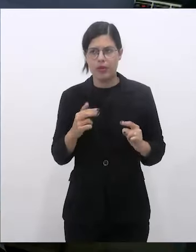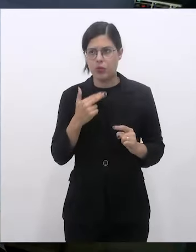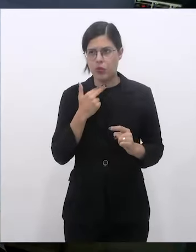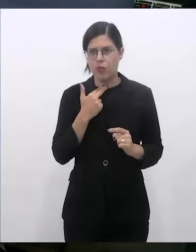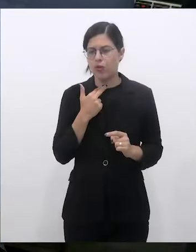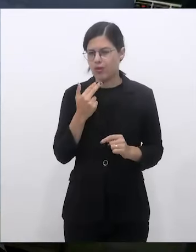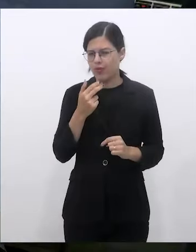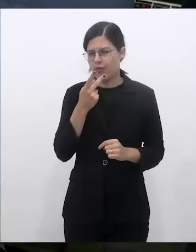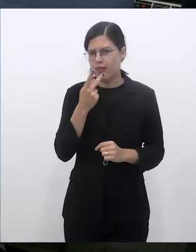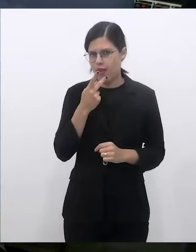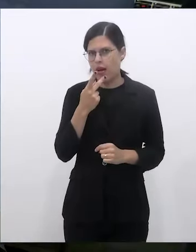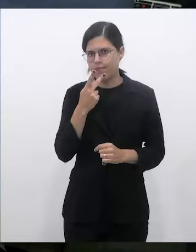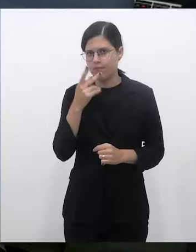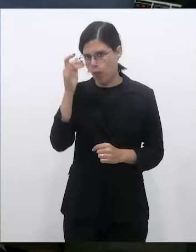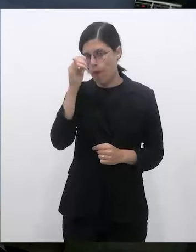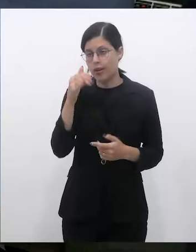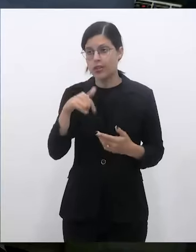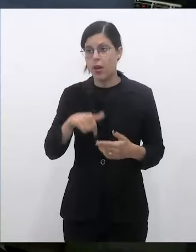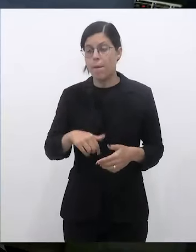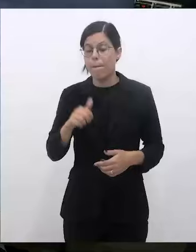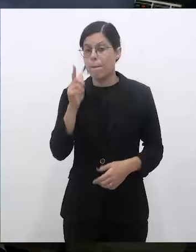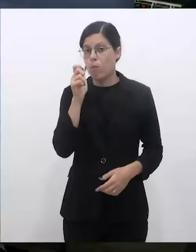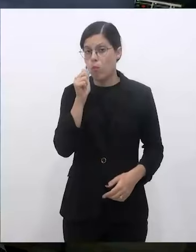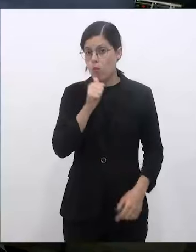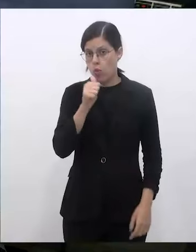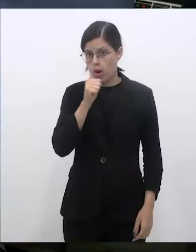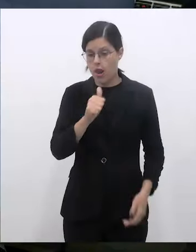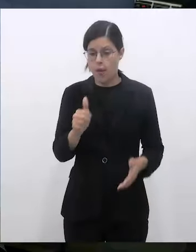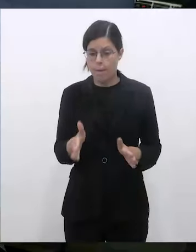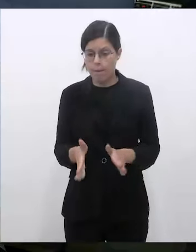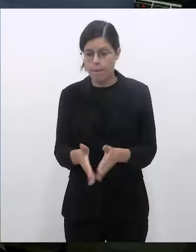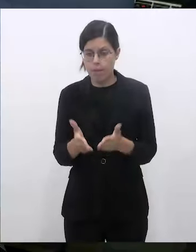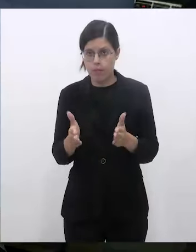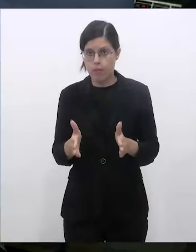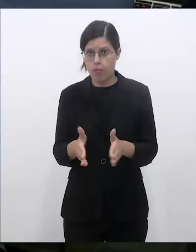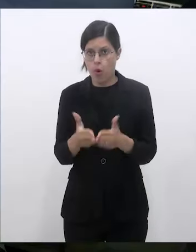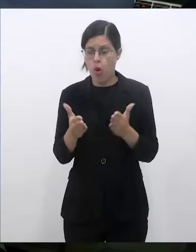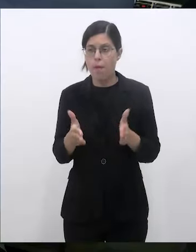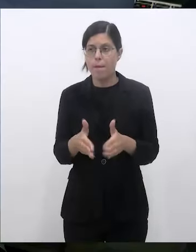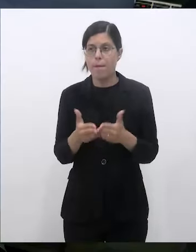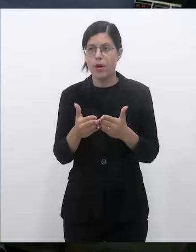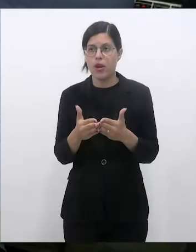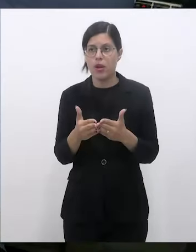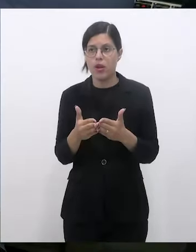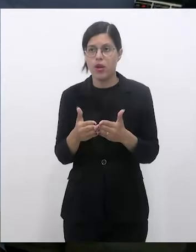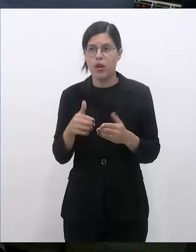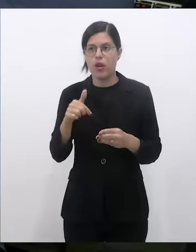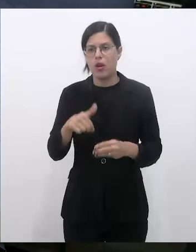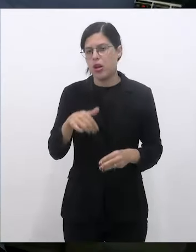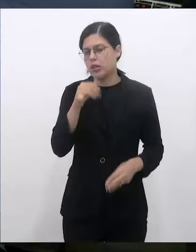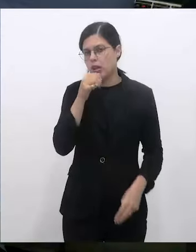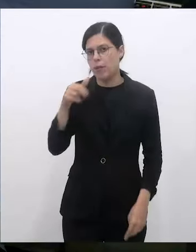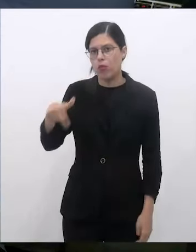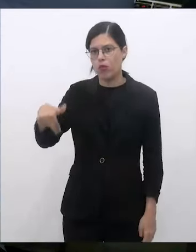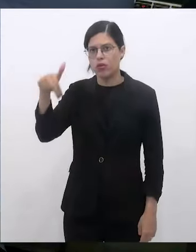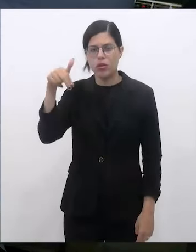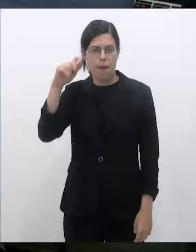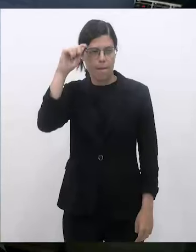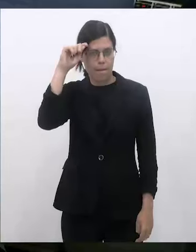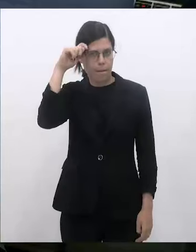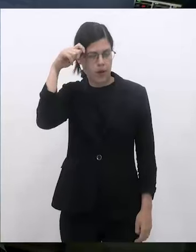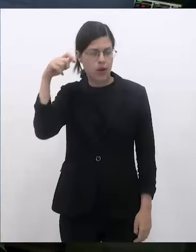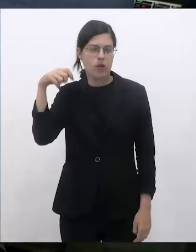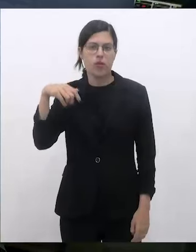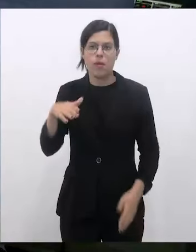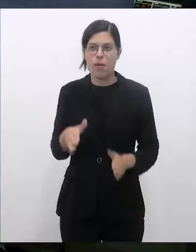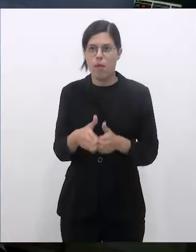Deveria, mas a mulher pobre, a mulher descendente que vem para o Rio de Janeiro, nordestina,